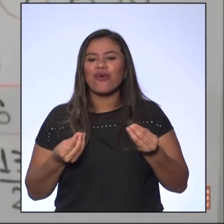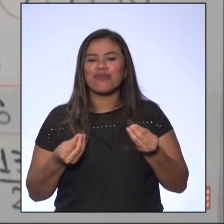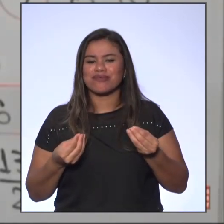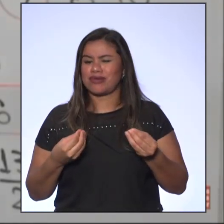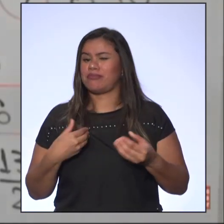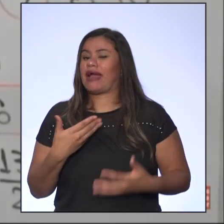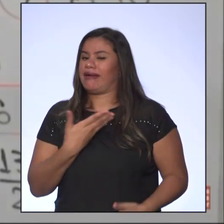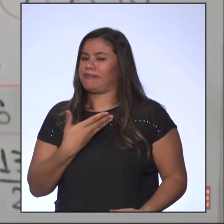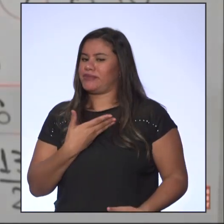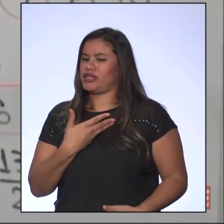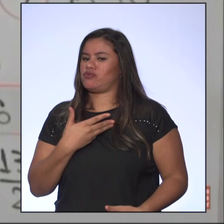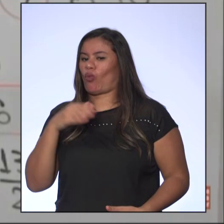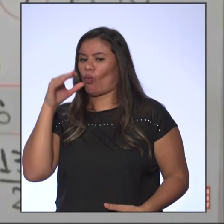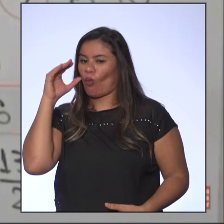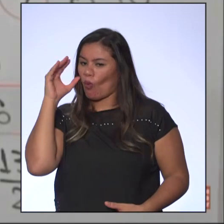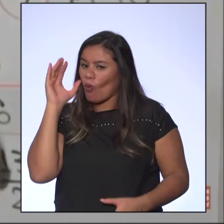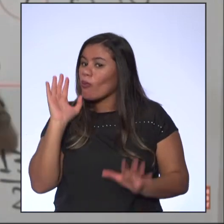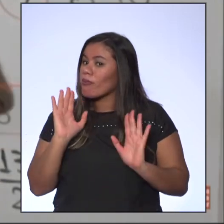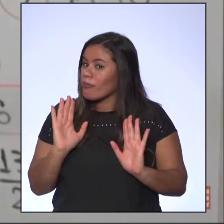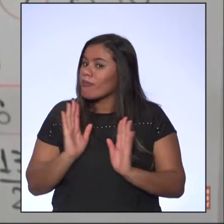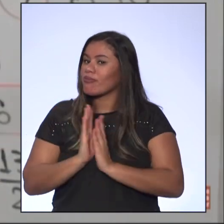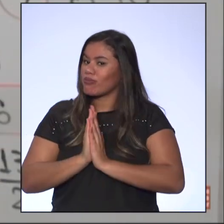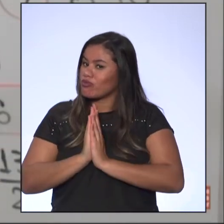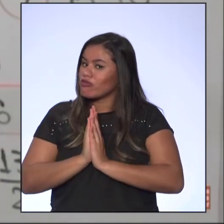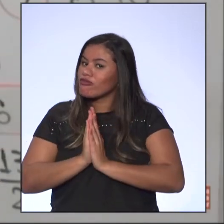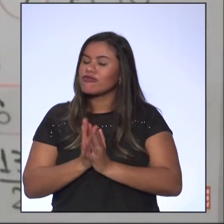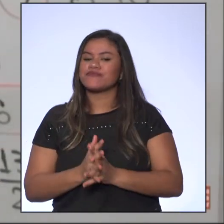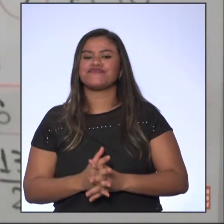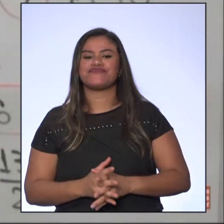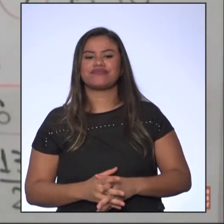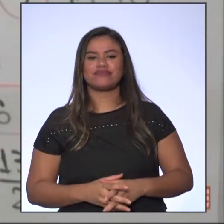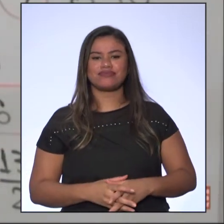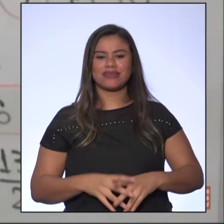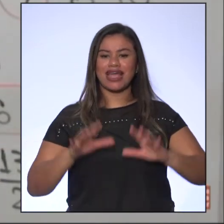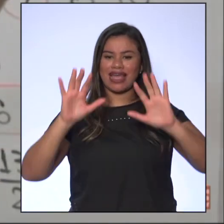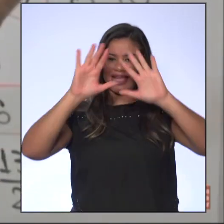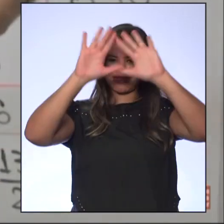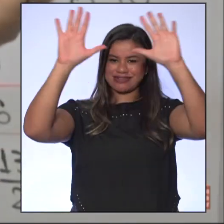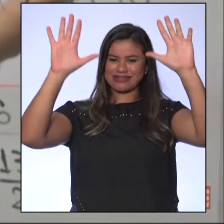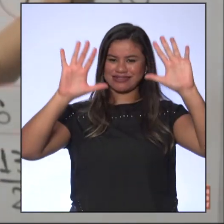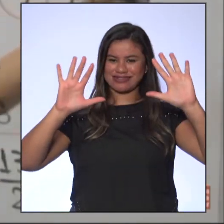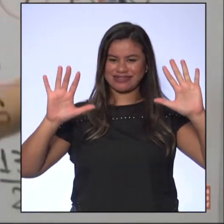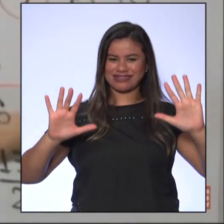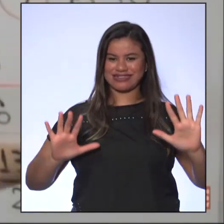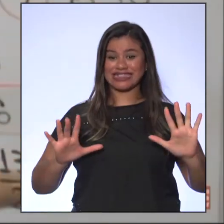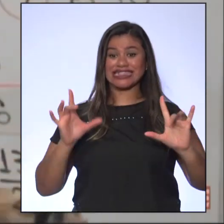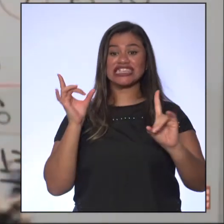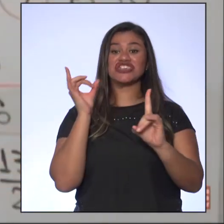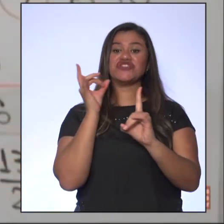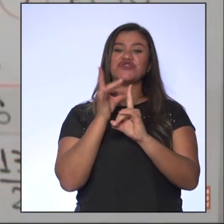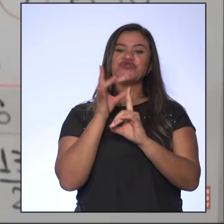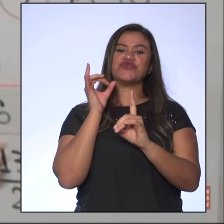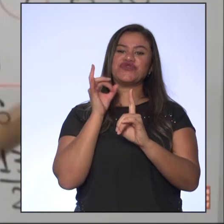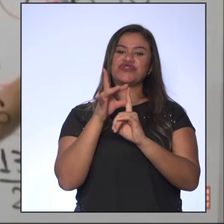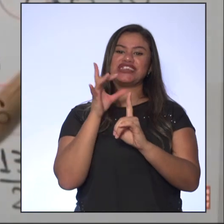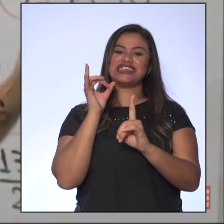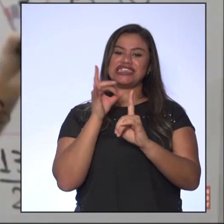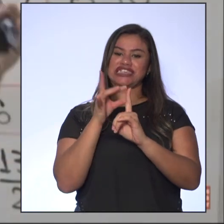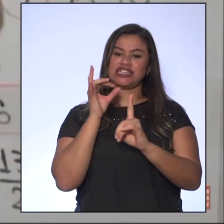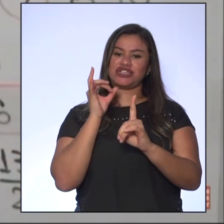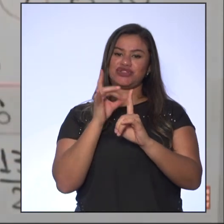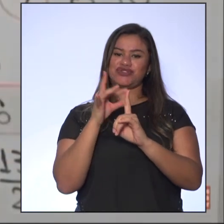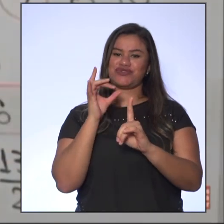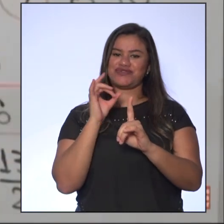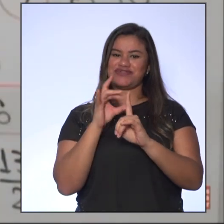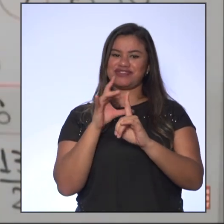os amigos aqui, tá bom? Entre os amigos aqui. Aqui a gente colocou um quadro especial, é um quadro de vidro, bem aqui. Aqui é um quadro de